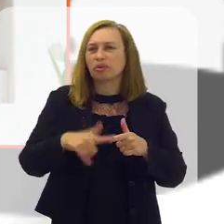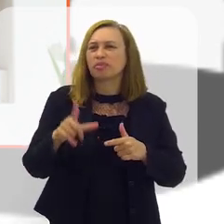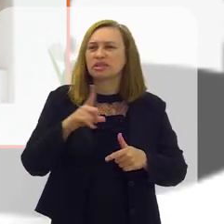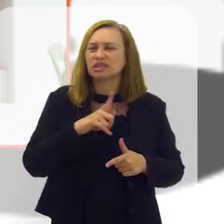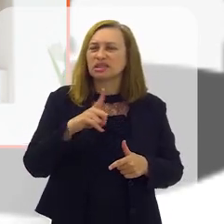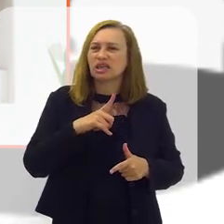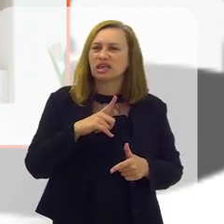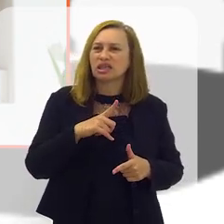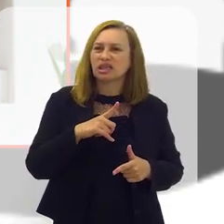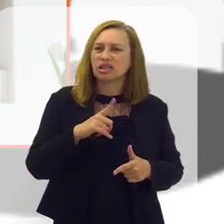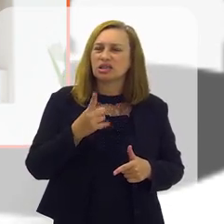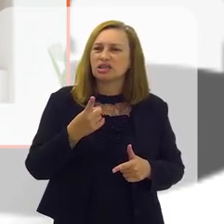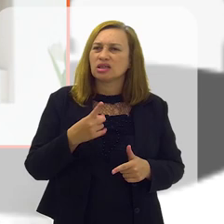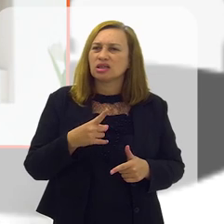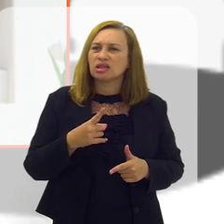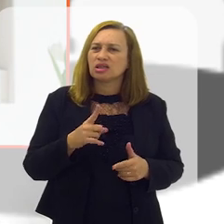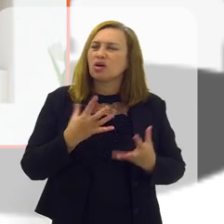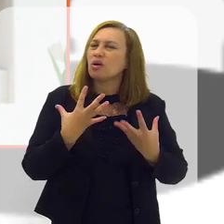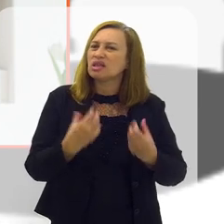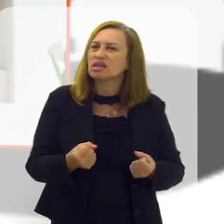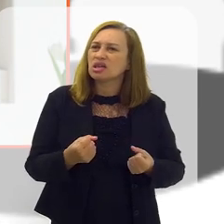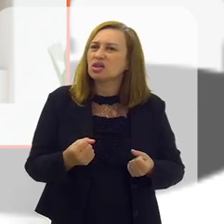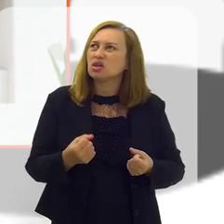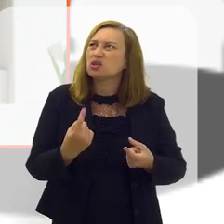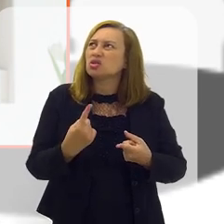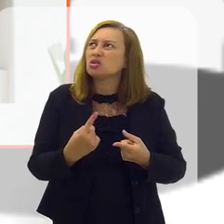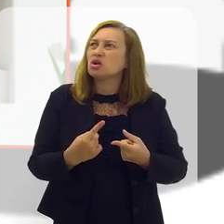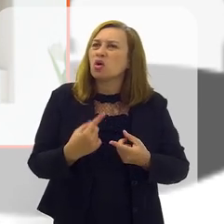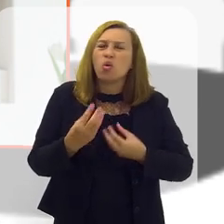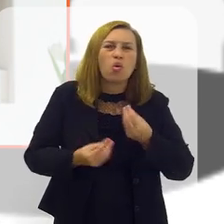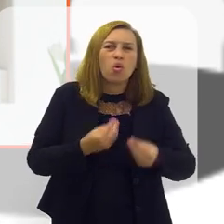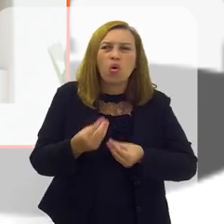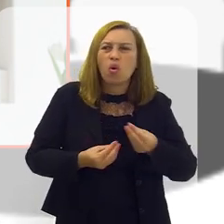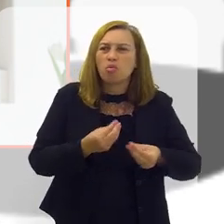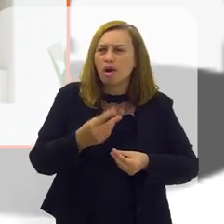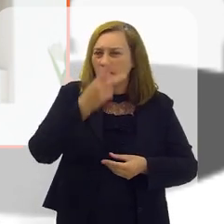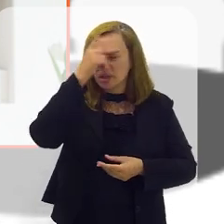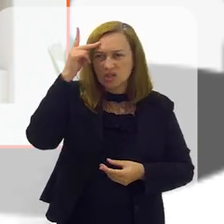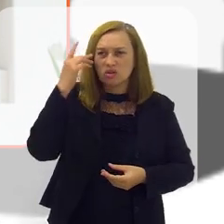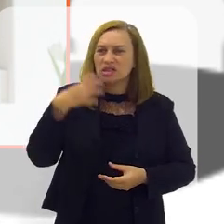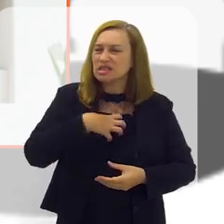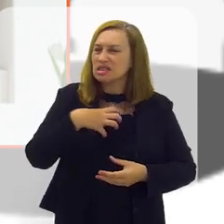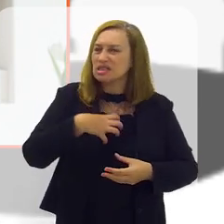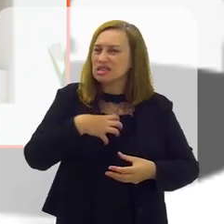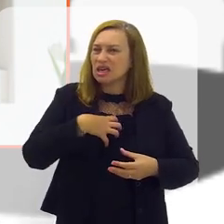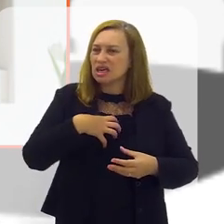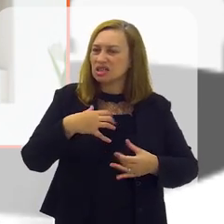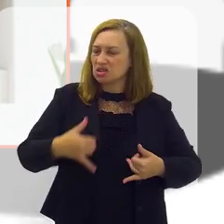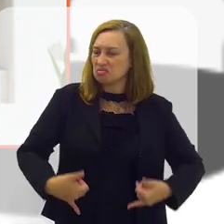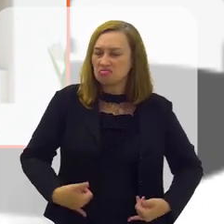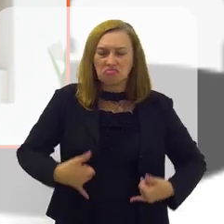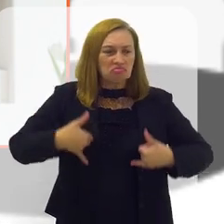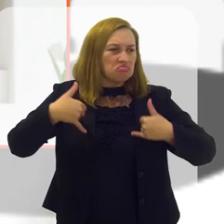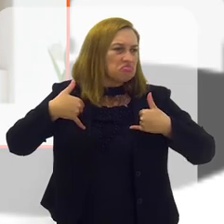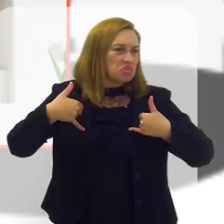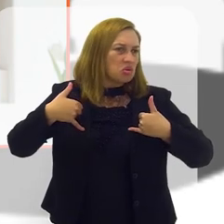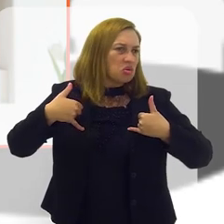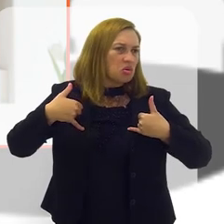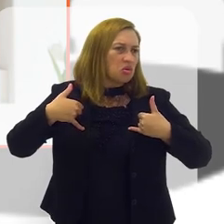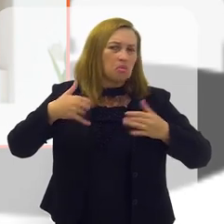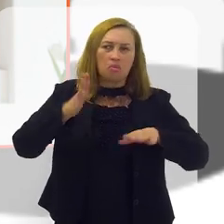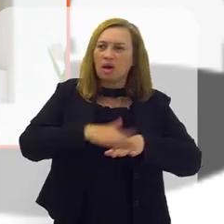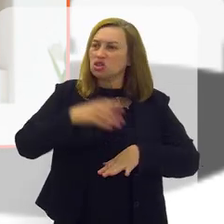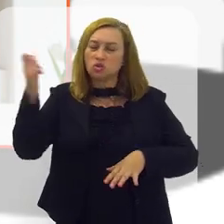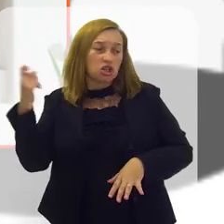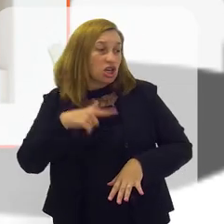esse problema insatisfeita, da onde que vem então essa superioridade a que você se referiu na explicação? Como que a pessoa se